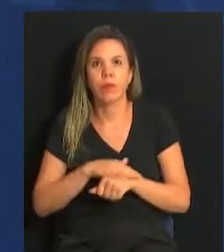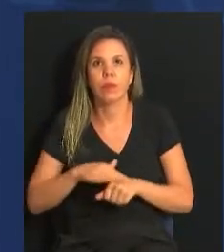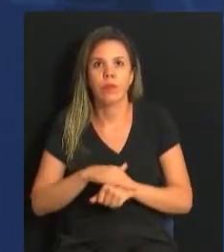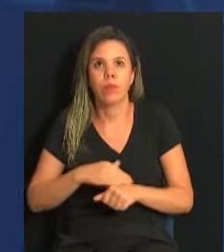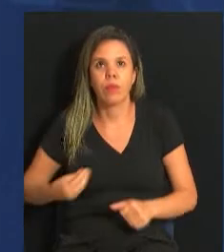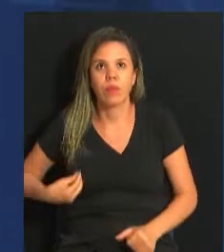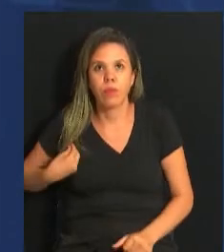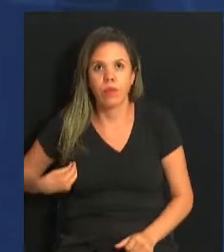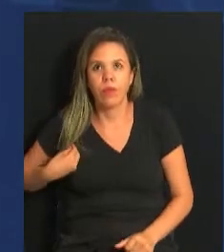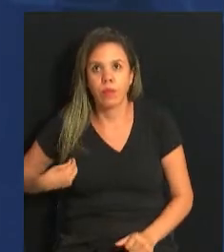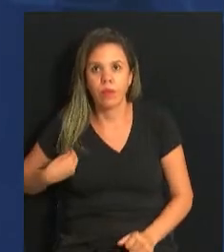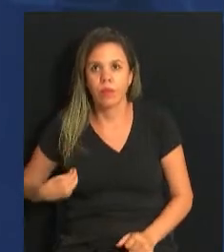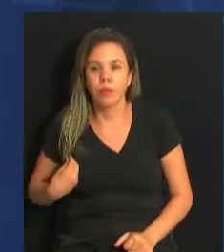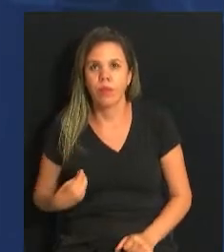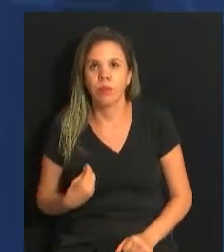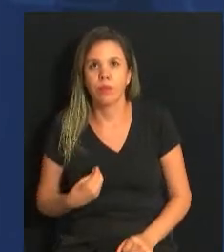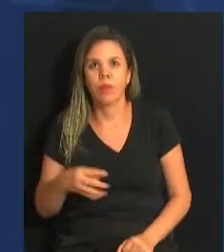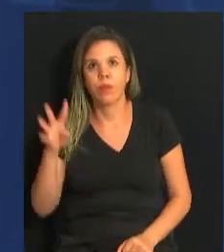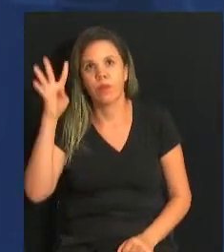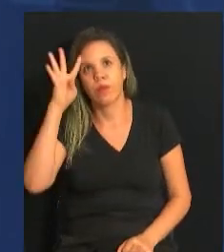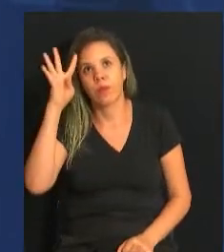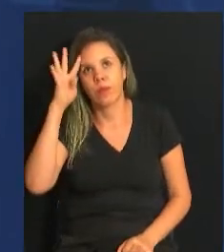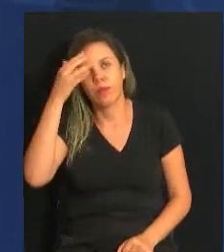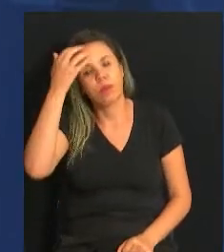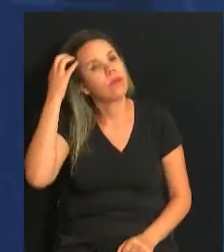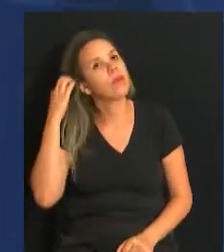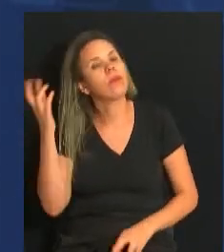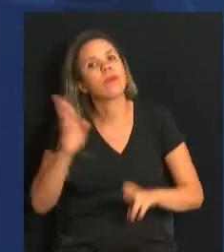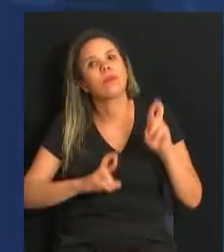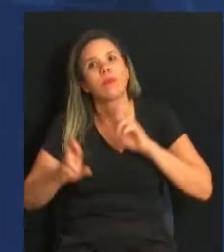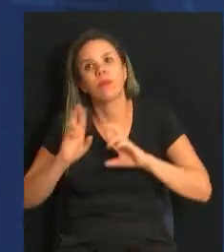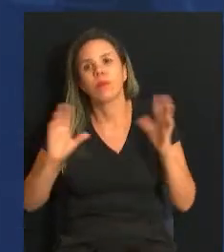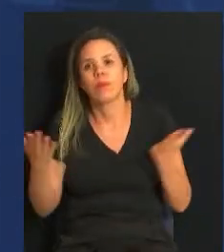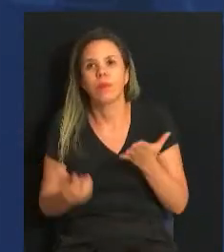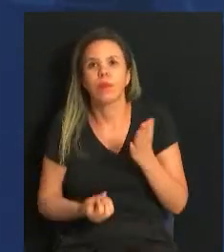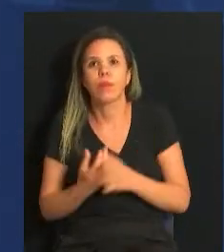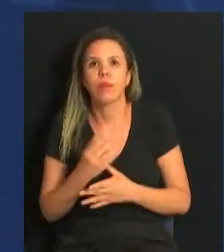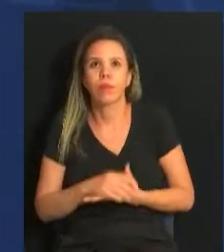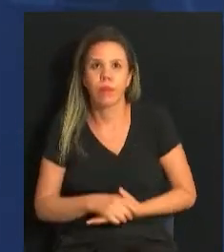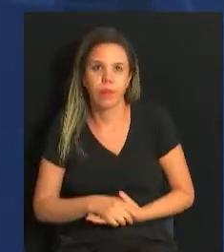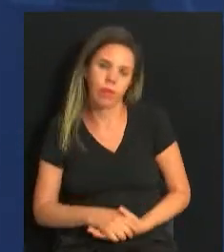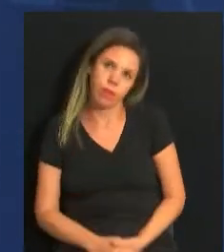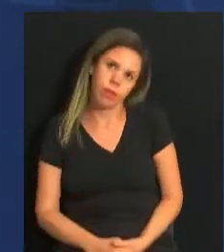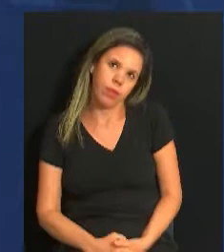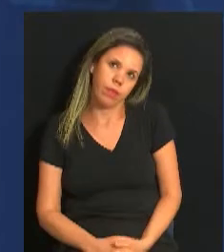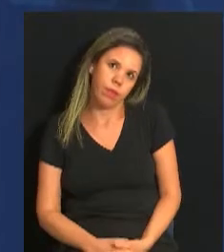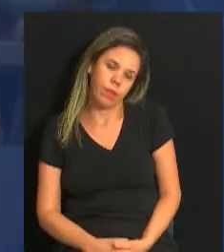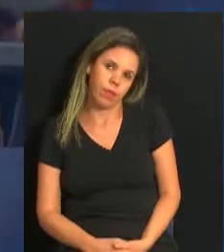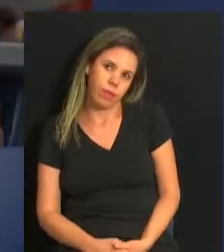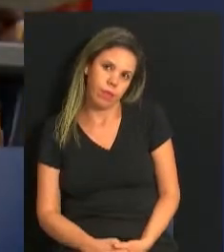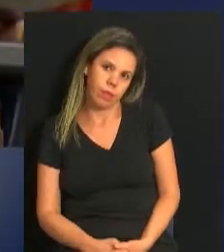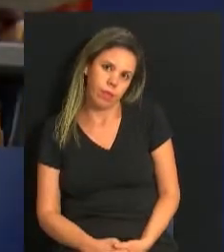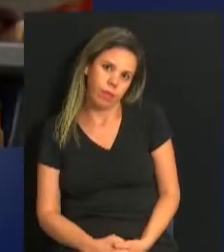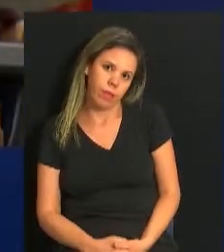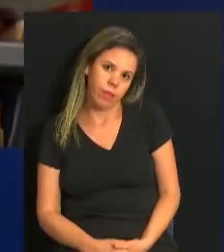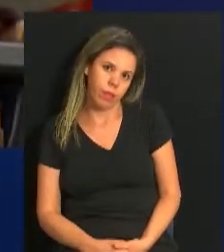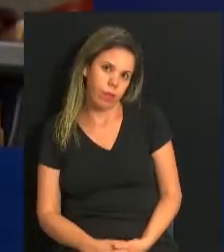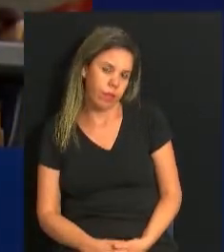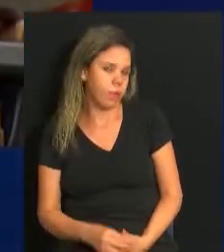e a gente conversa ao vivo nesta quarta-feira confira agora os destaques de hoje o